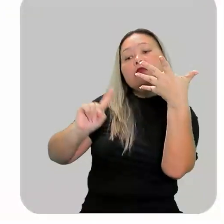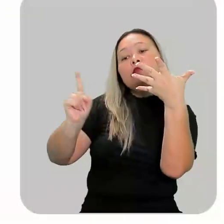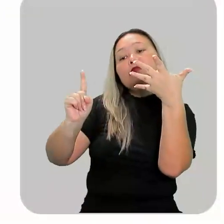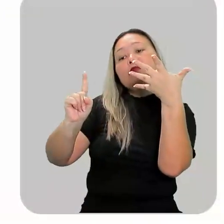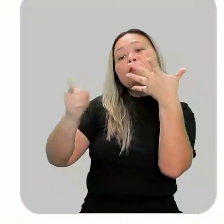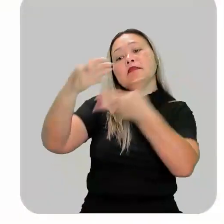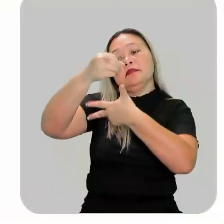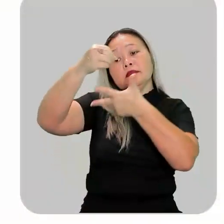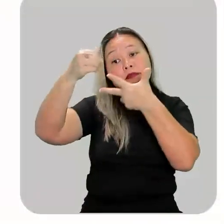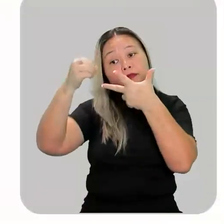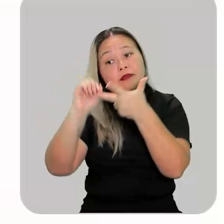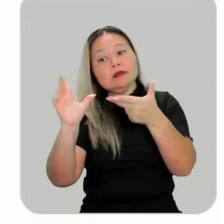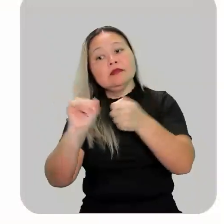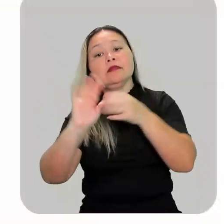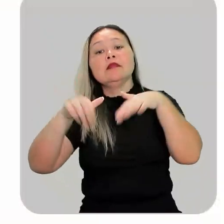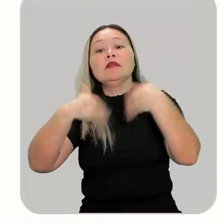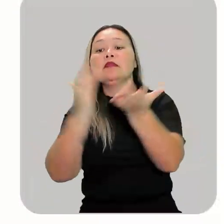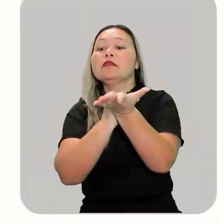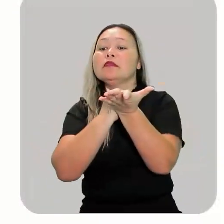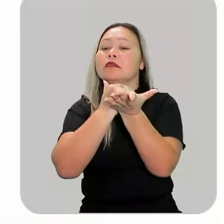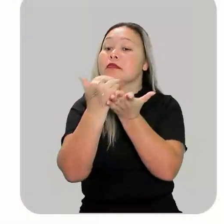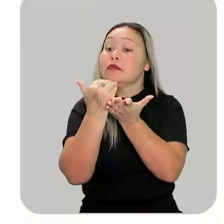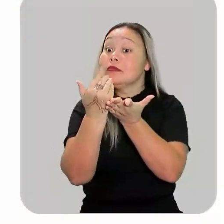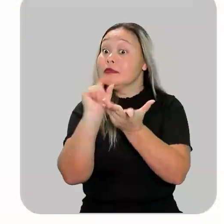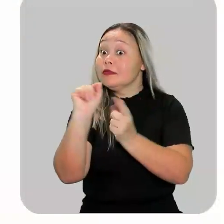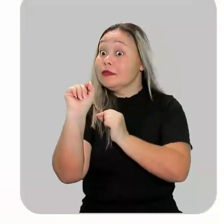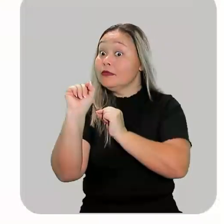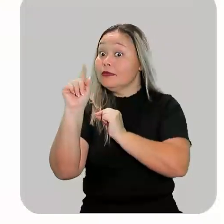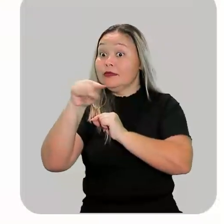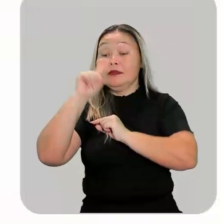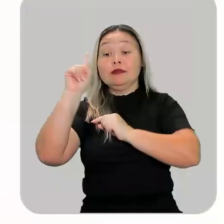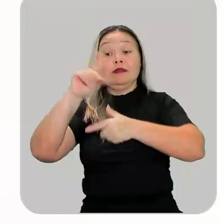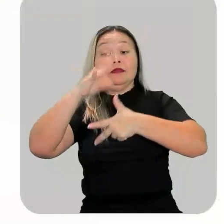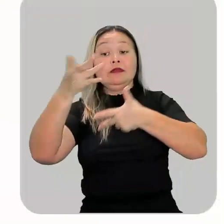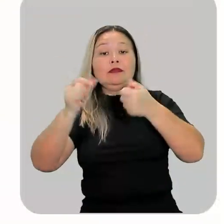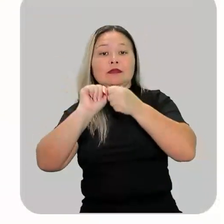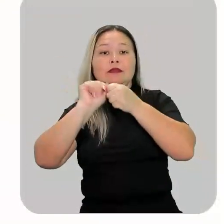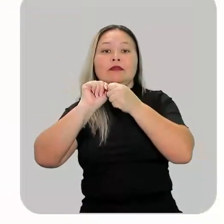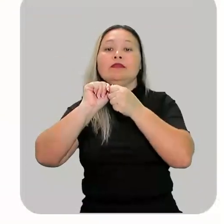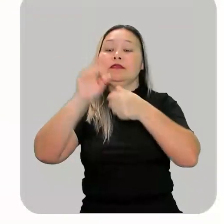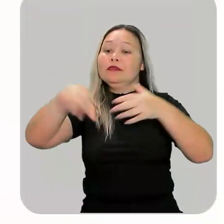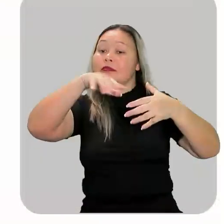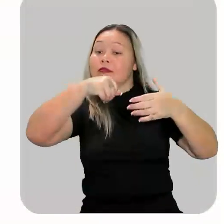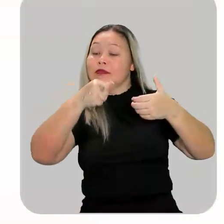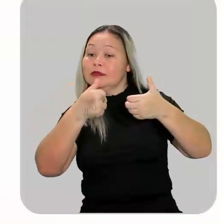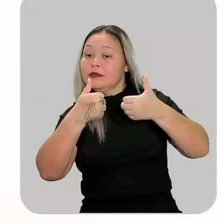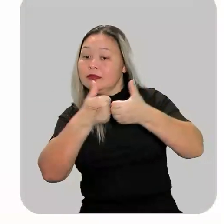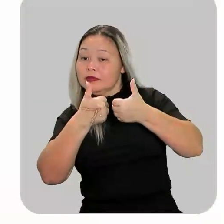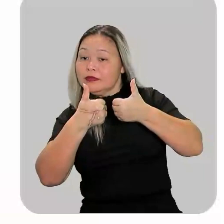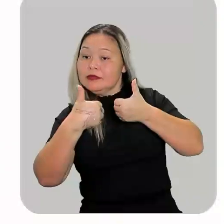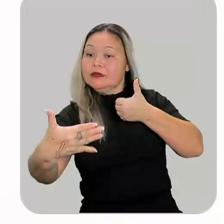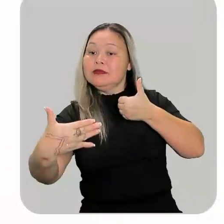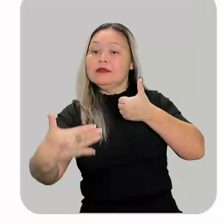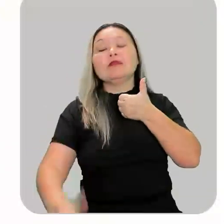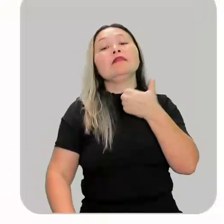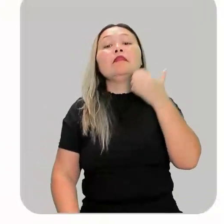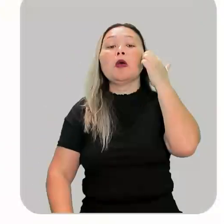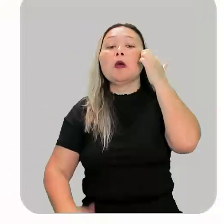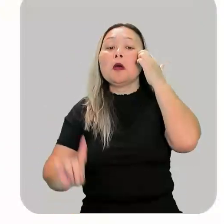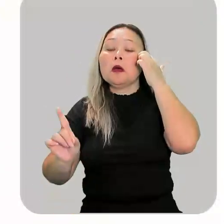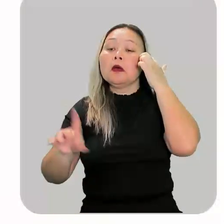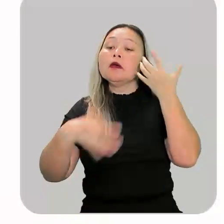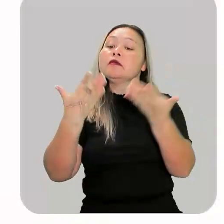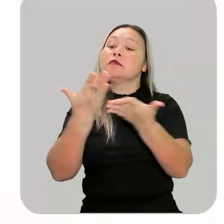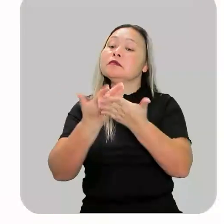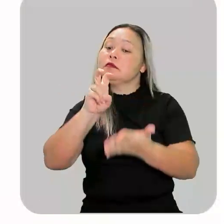do Enem. E nós começamos a aula com o seguinte comando: matemáticos ativar. Na